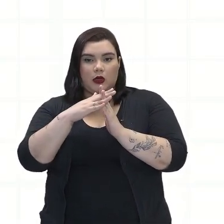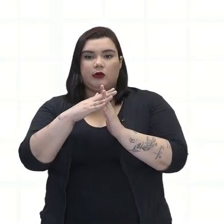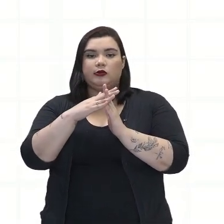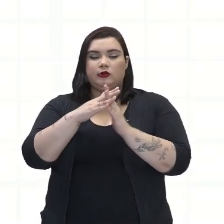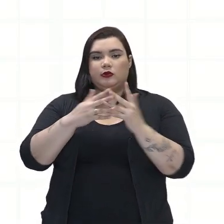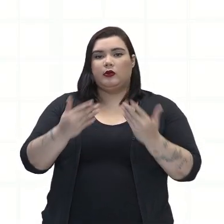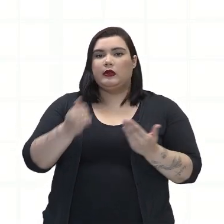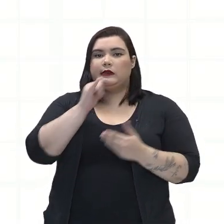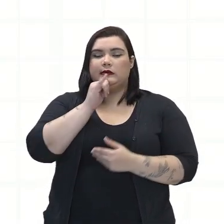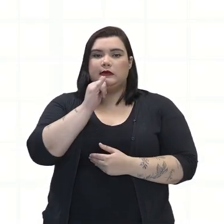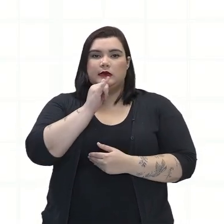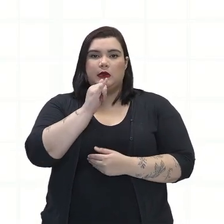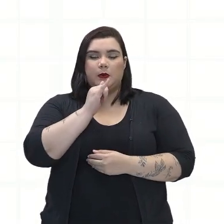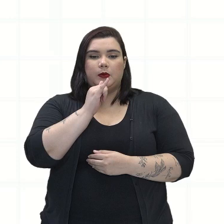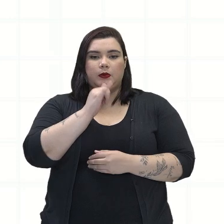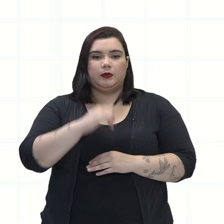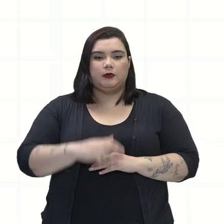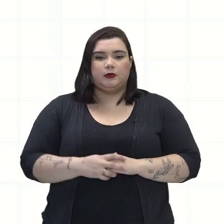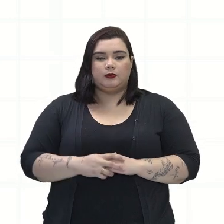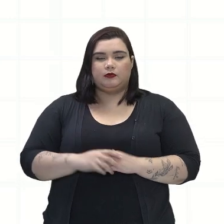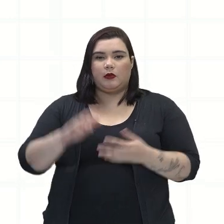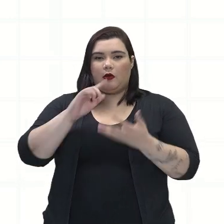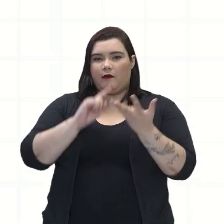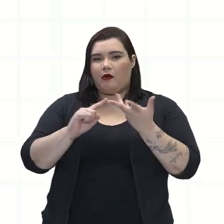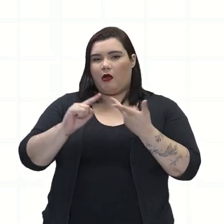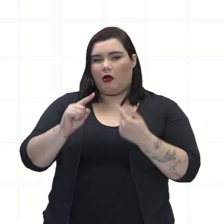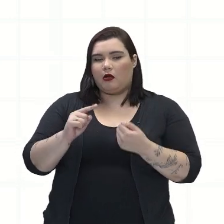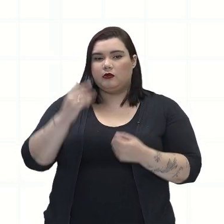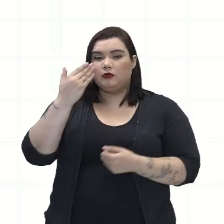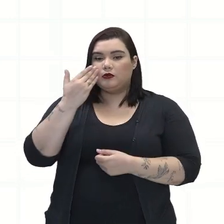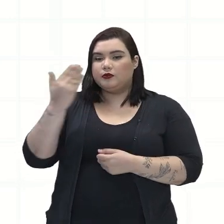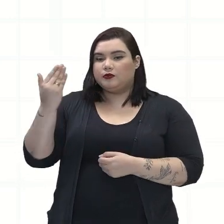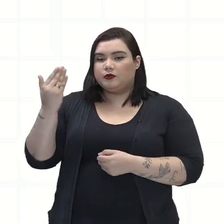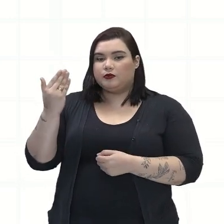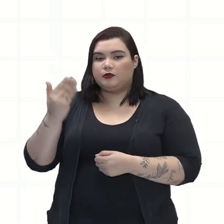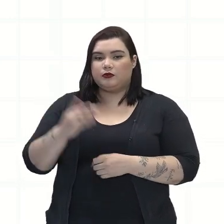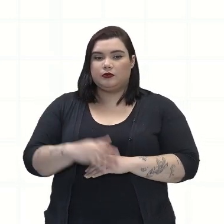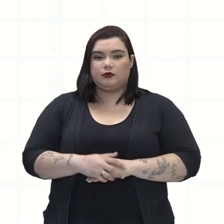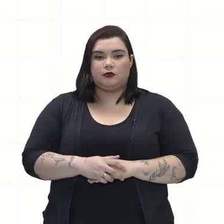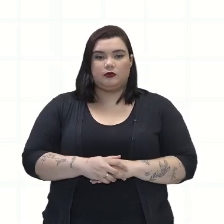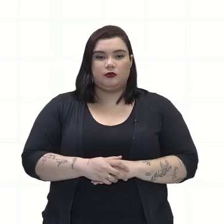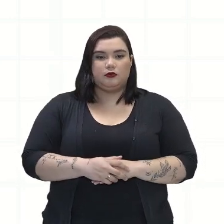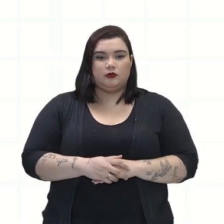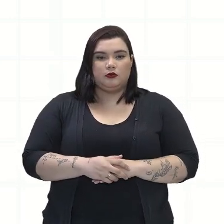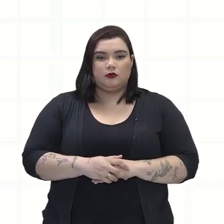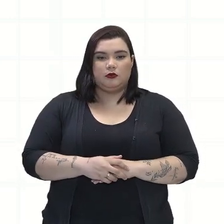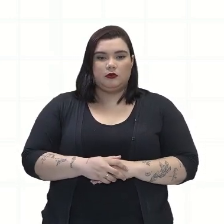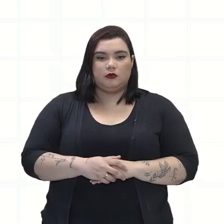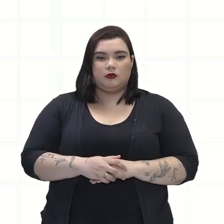Por exemplo, a gente viu vários exemplos ali, né? A book,